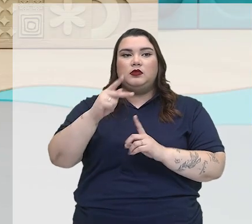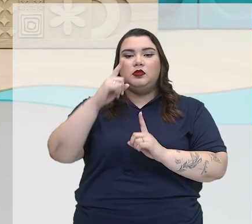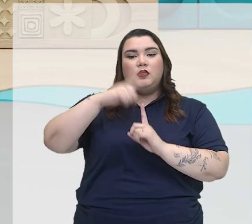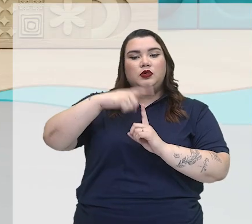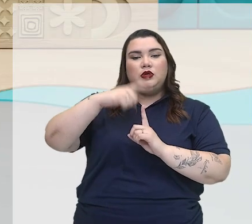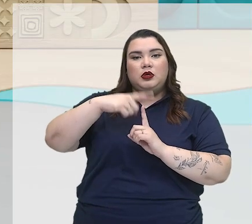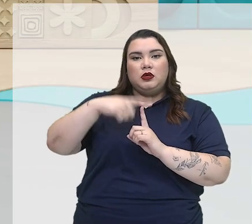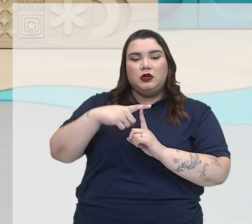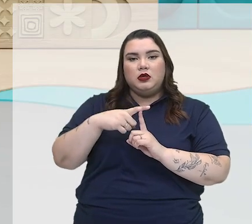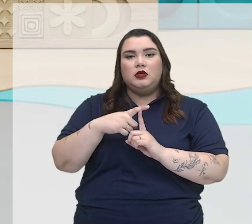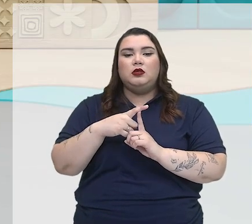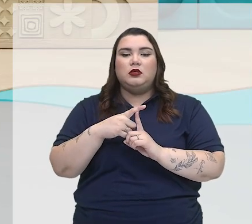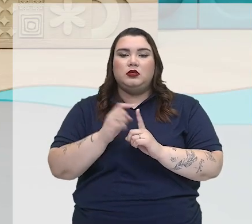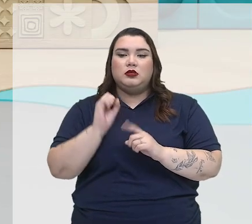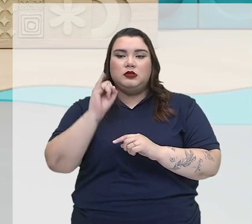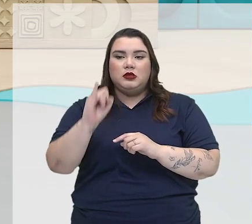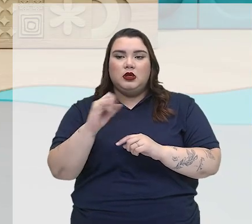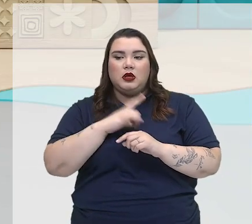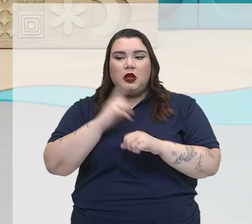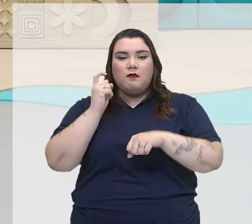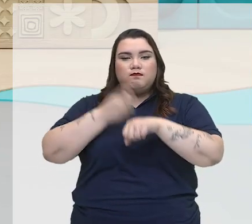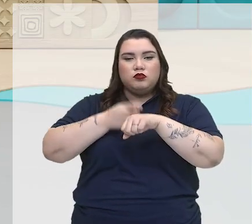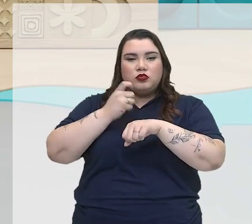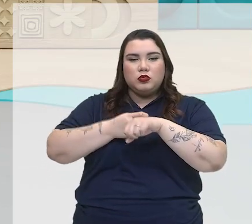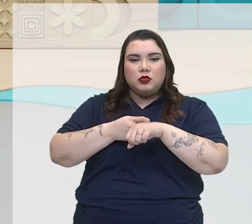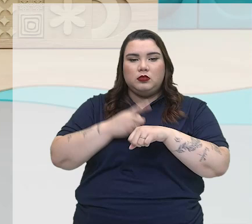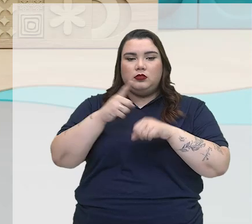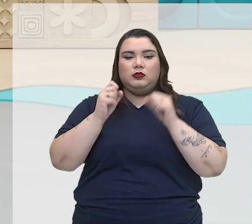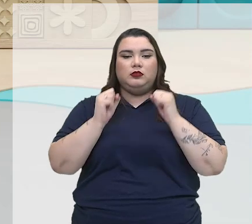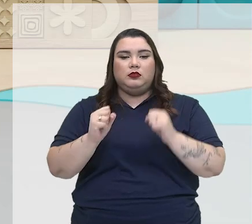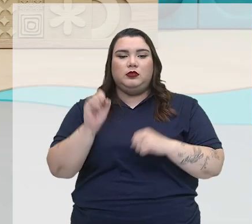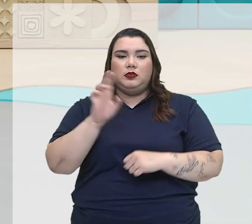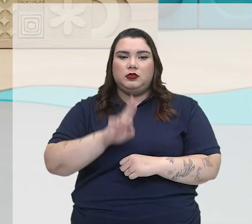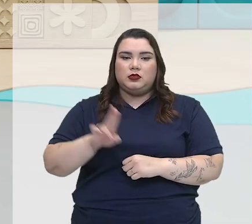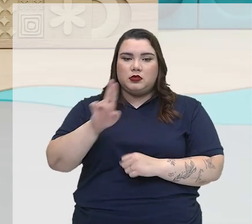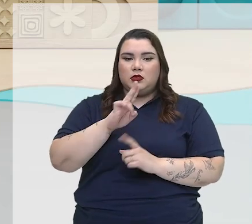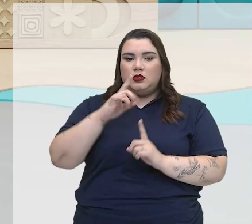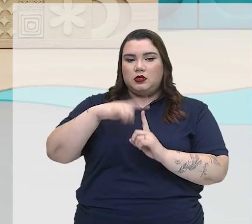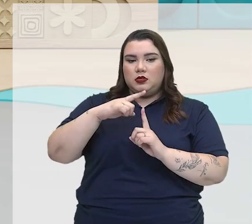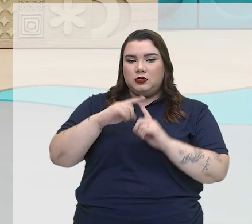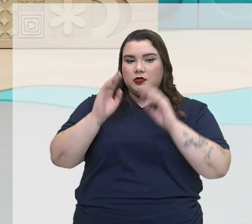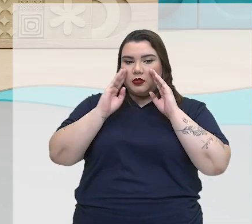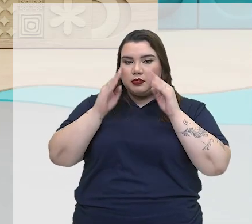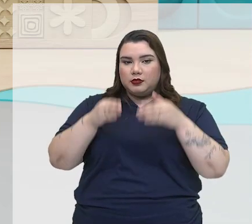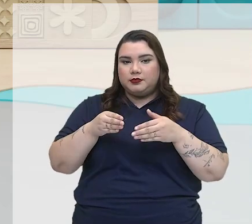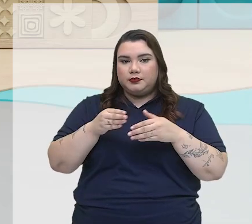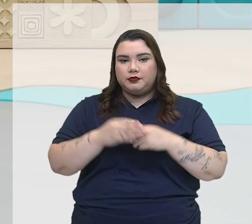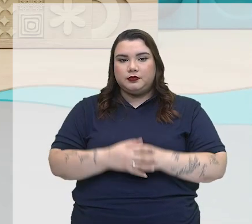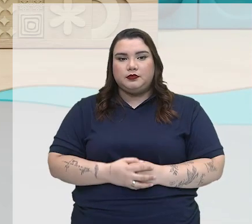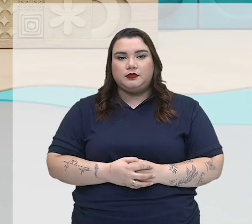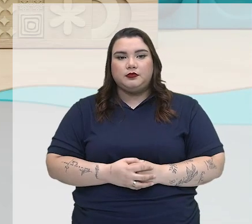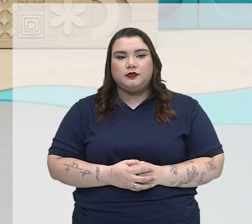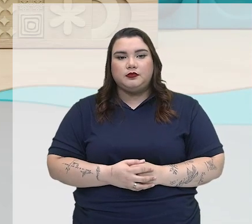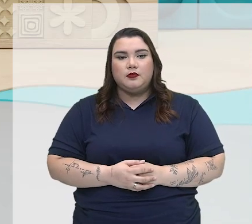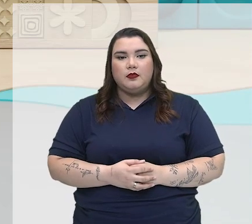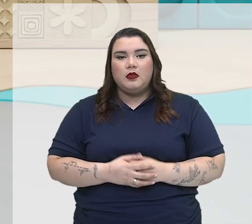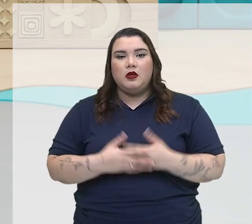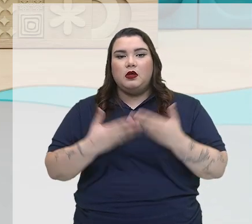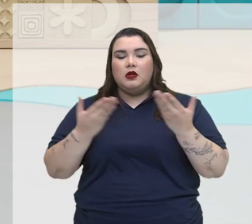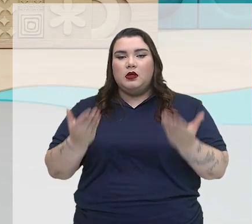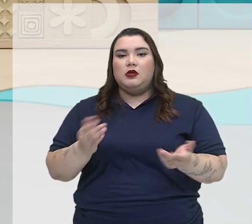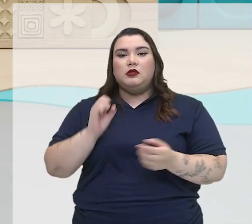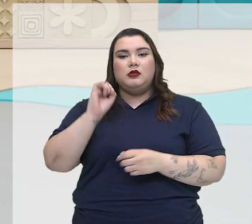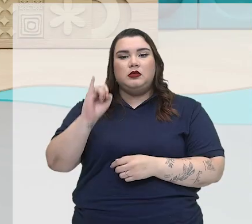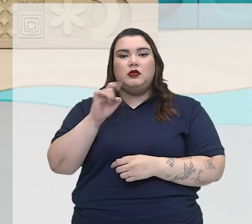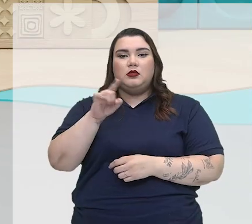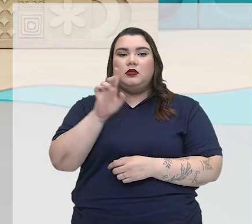da textura, ou seja, se ele é mais resistente, aí você pode usar um tipo de tinta específica. Então, se você